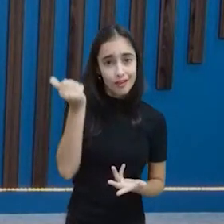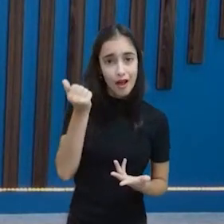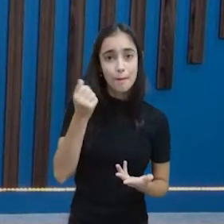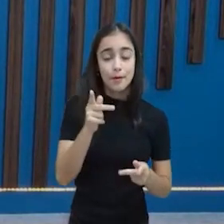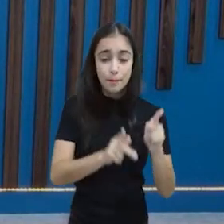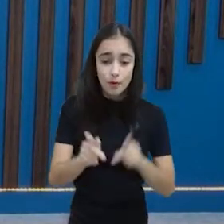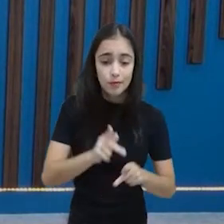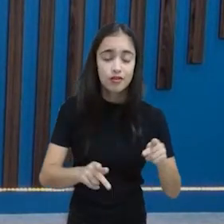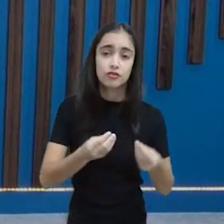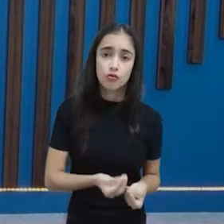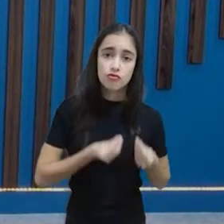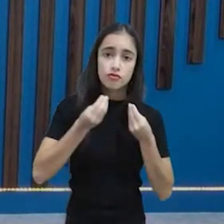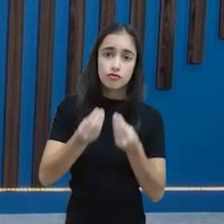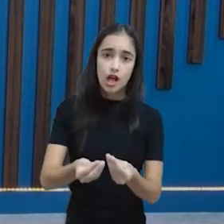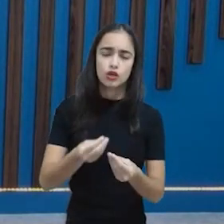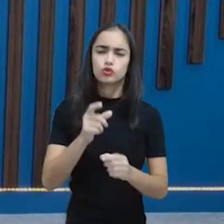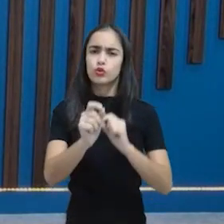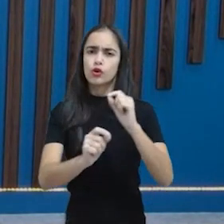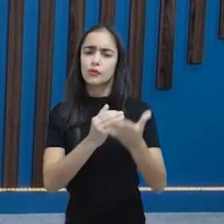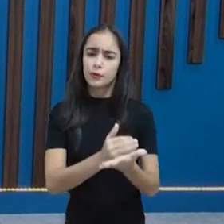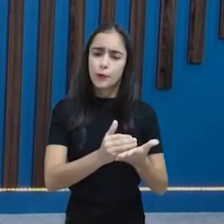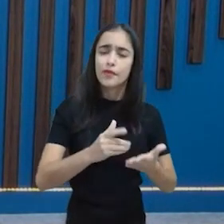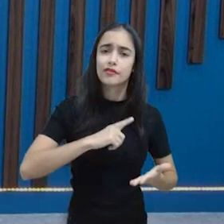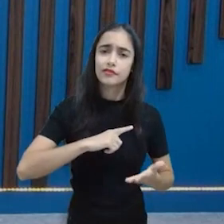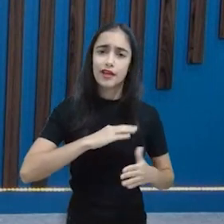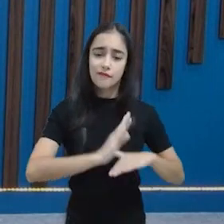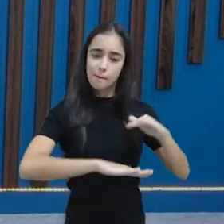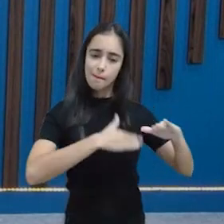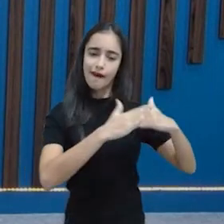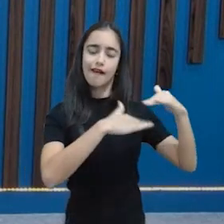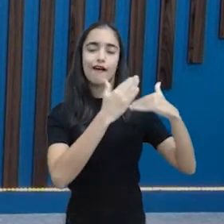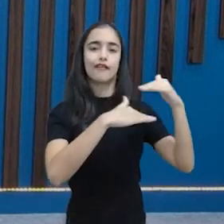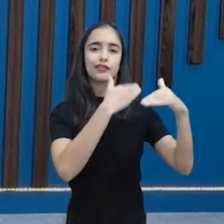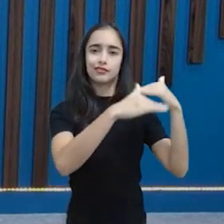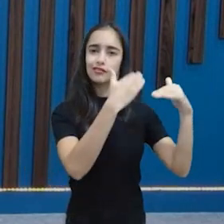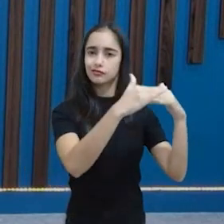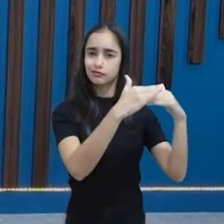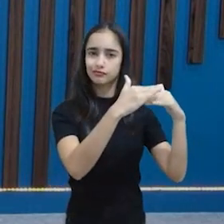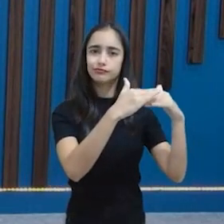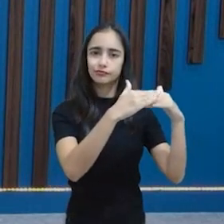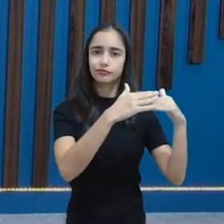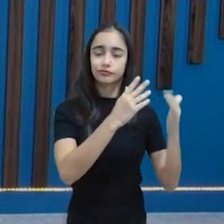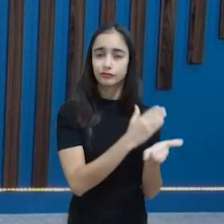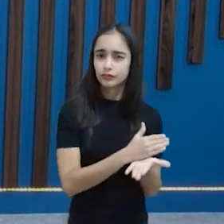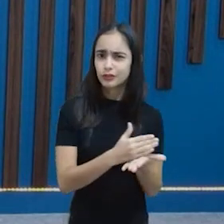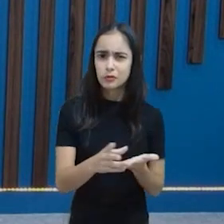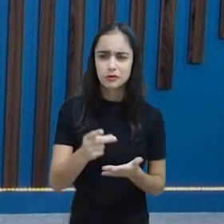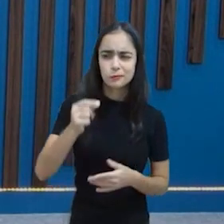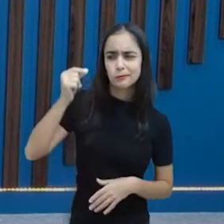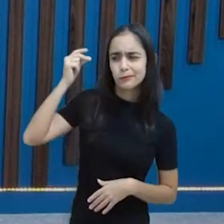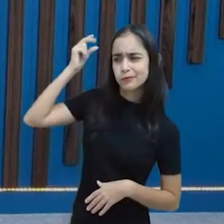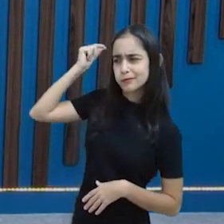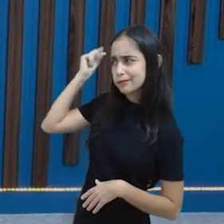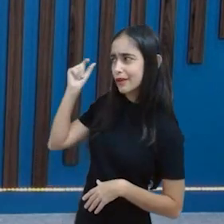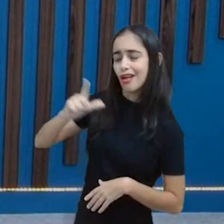foi dado, né, a partir de todo o processo que permeia, desde lá o processo da